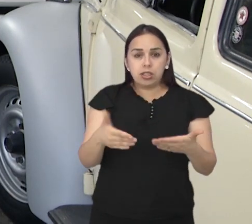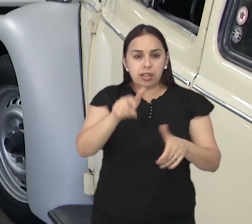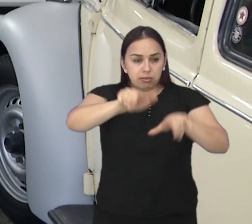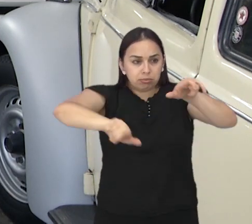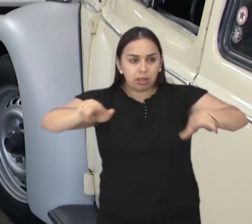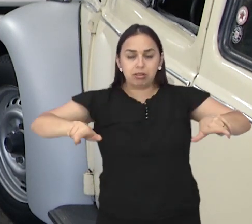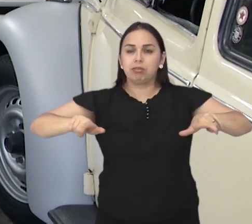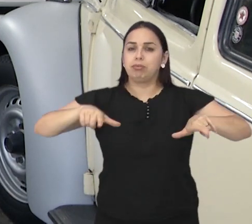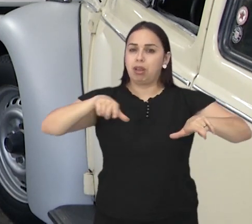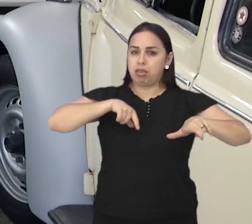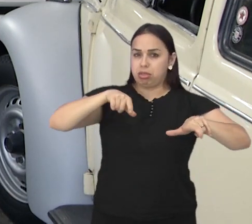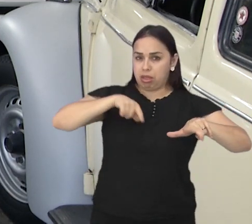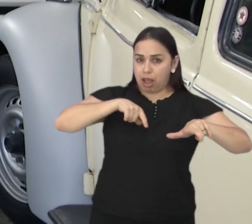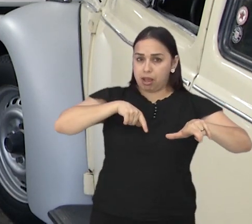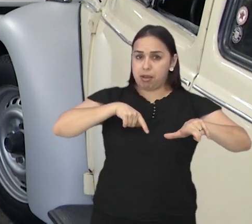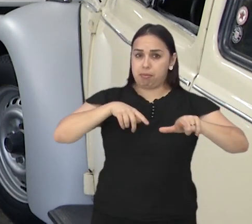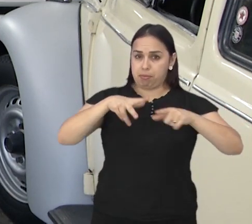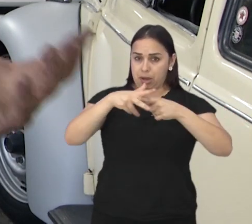têm mecânica,